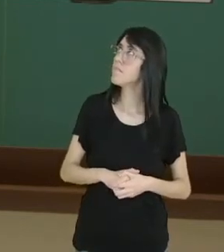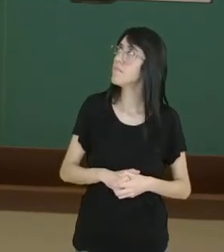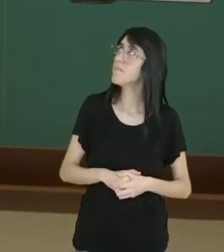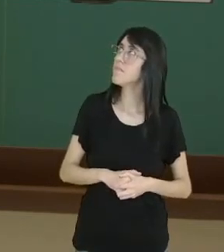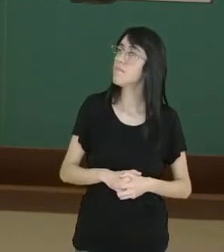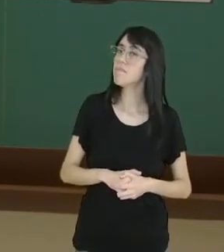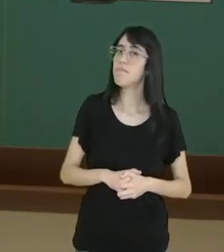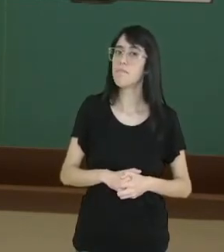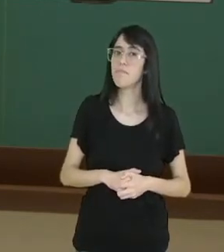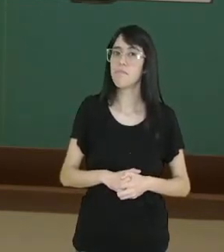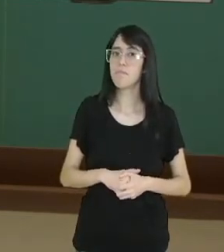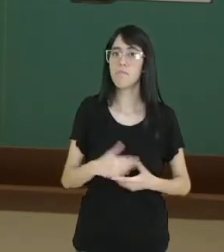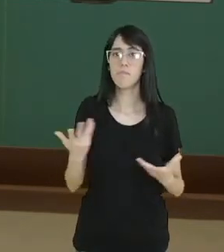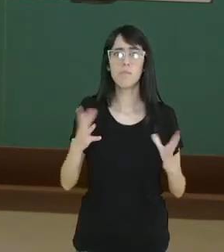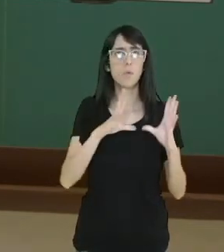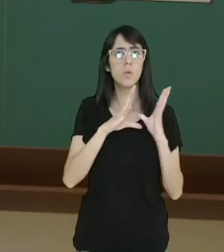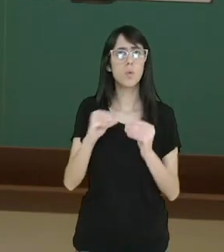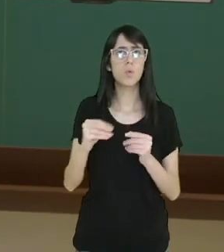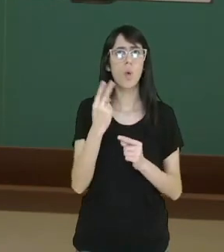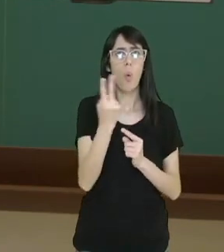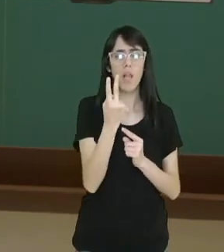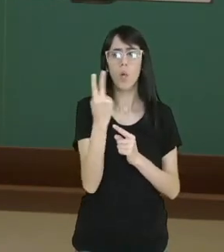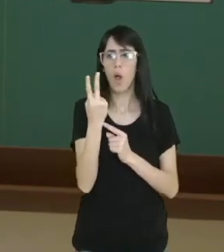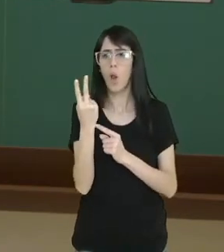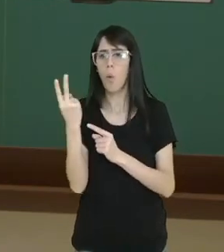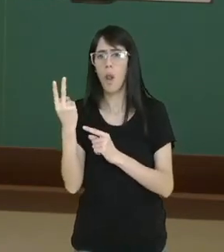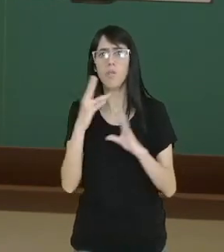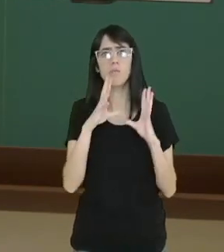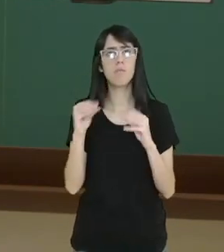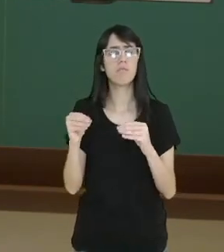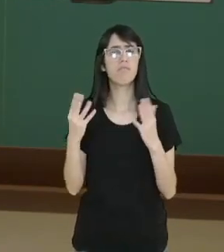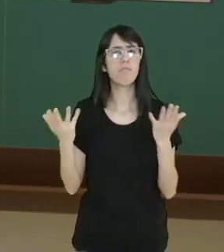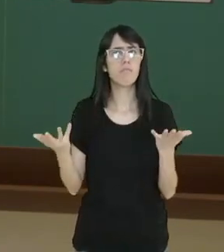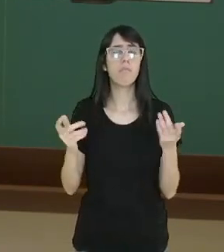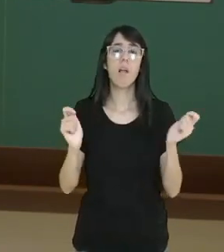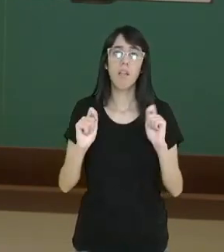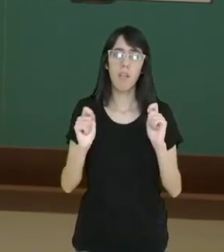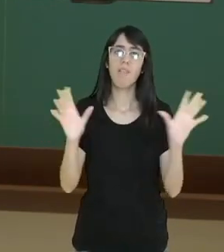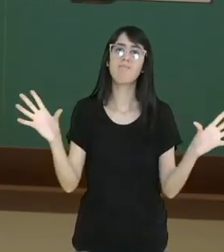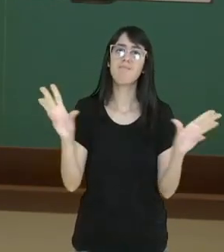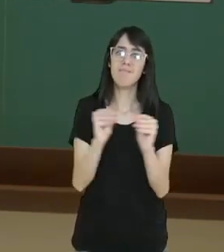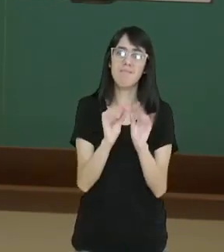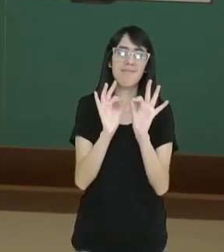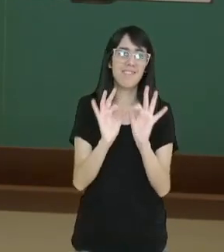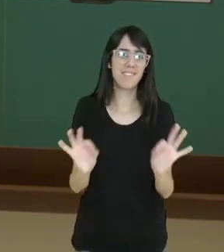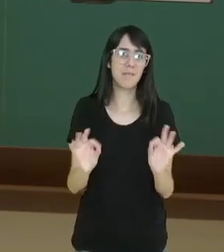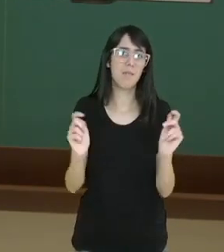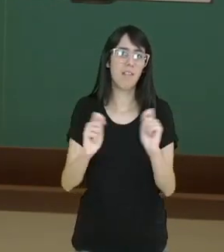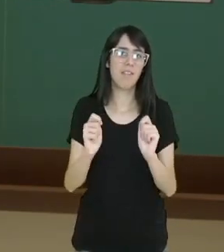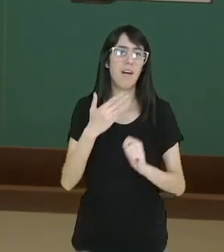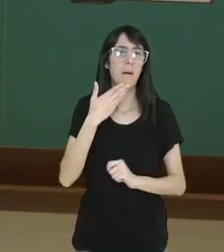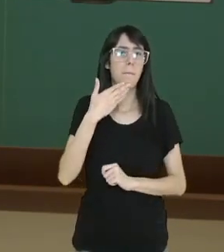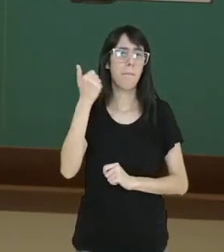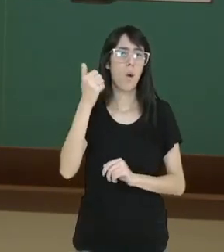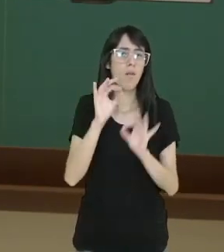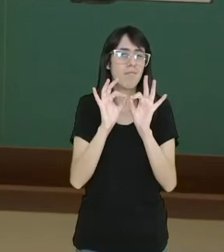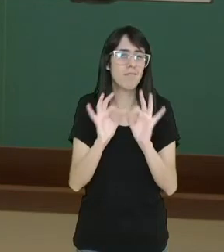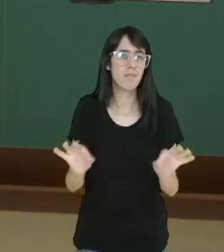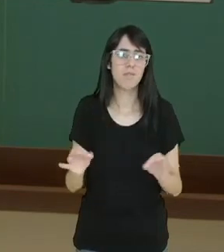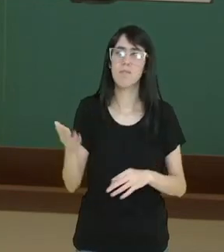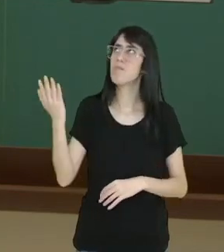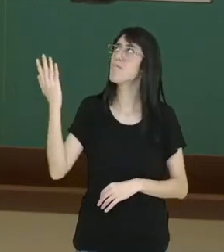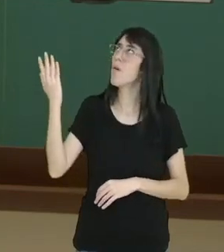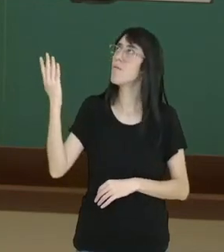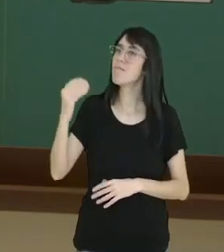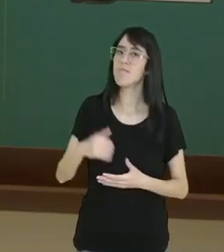quadrado. Tá todo mundo ao quadrado. Então, eu posso simplificar essa potência, ok? Deixar todo mundo simples, ó. Então, eu